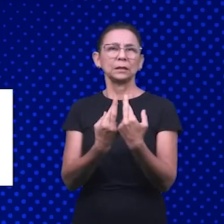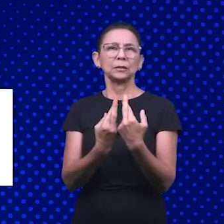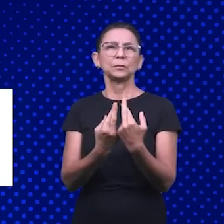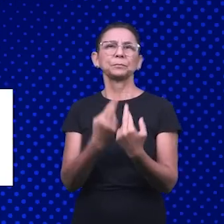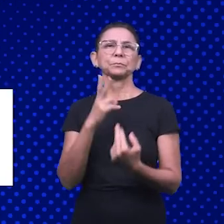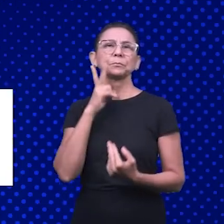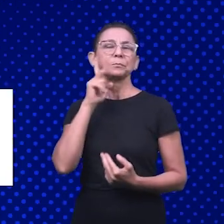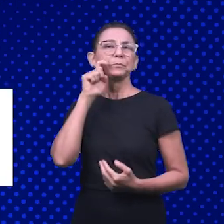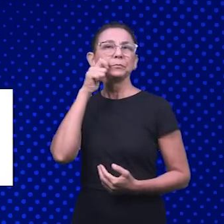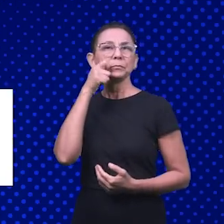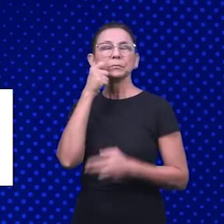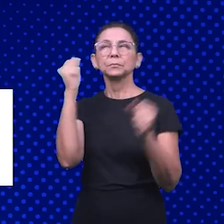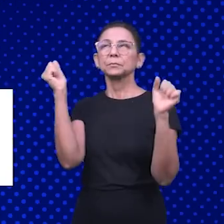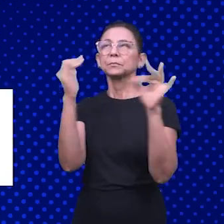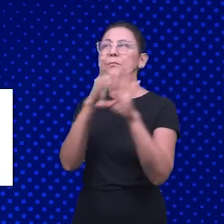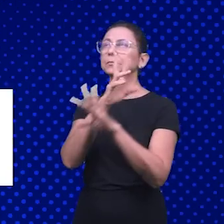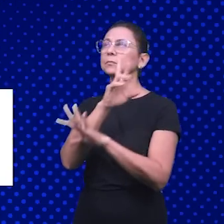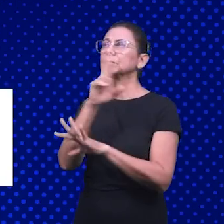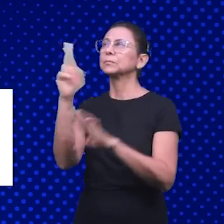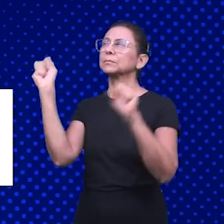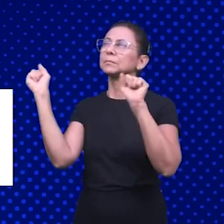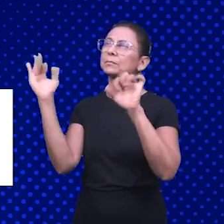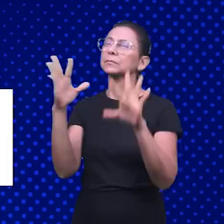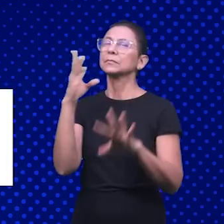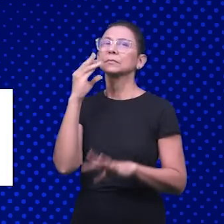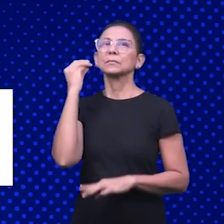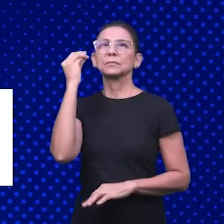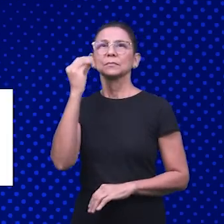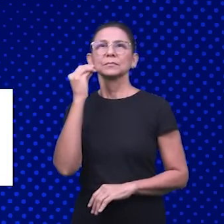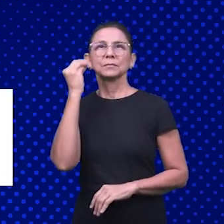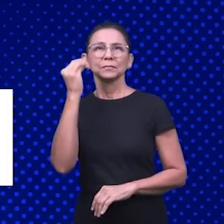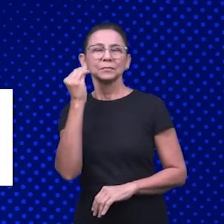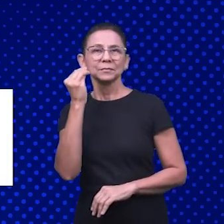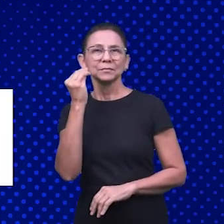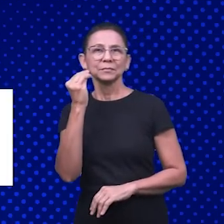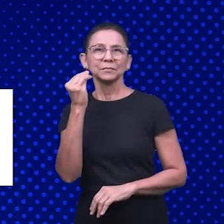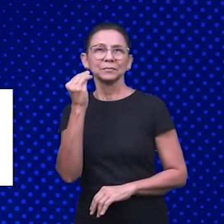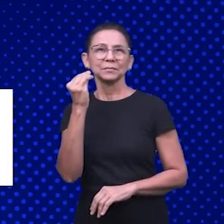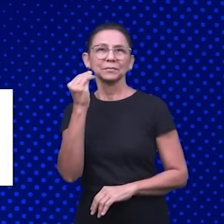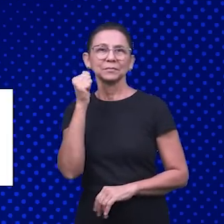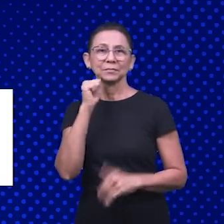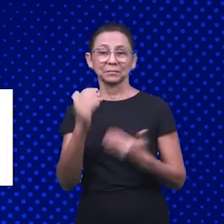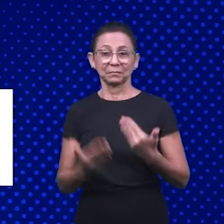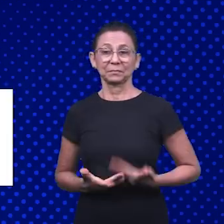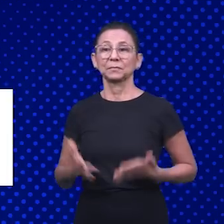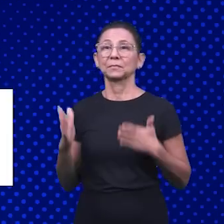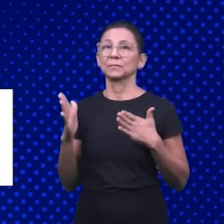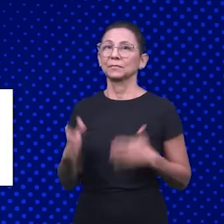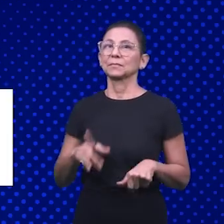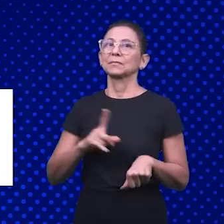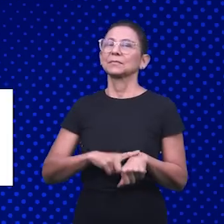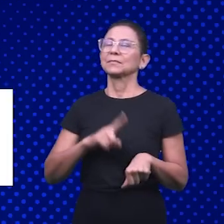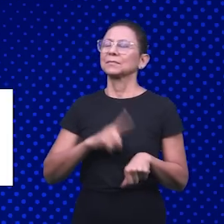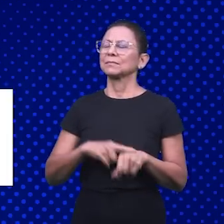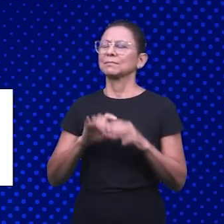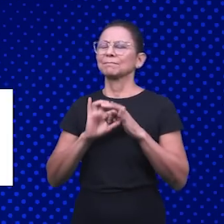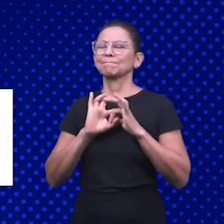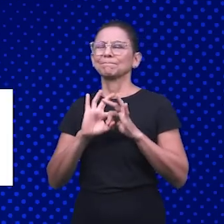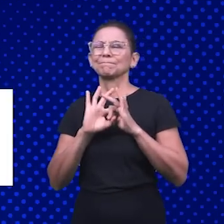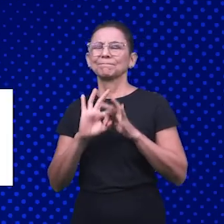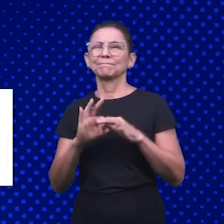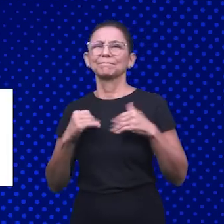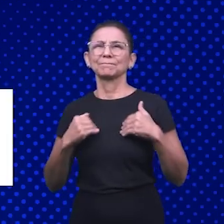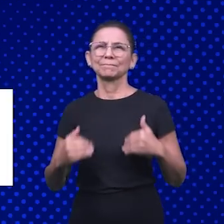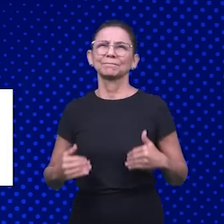ceia em glorificação ao Senhor pelas muitas experiências concedidas a essas servas fiéis. Foi um momento de grande comunhão